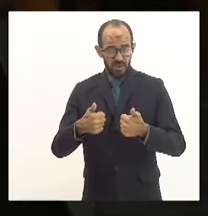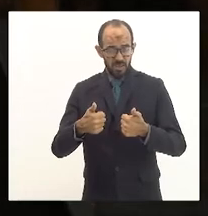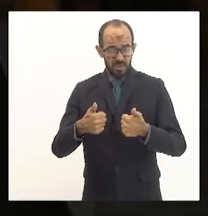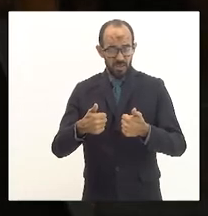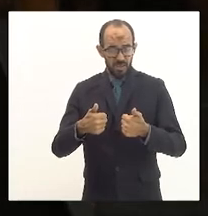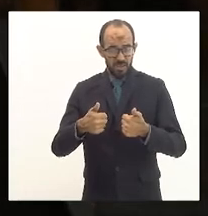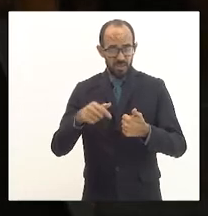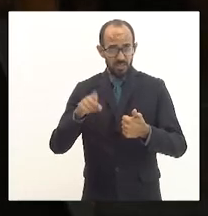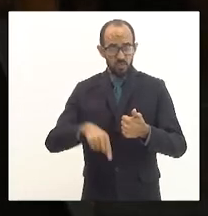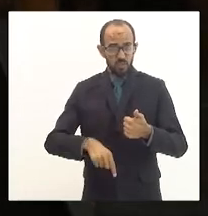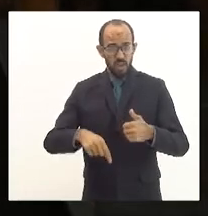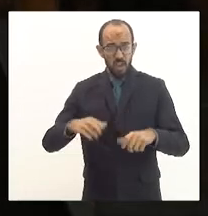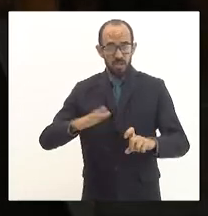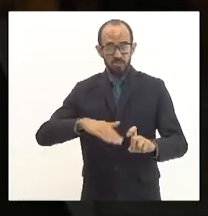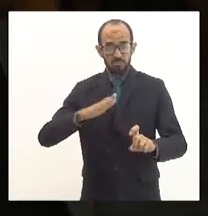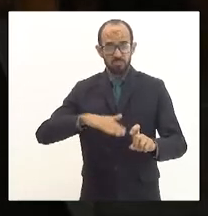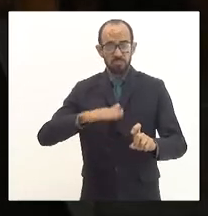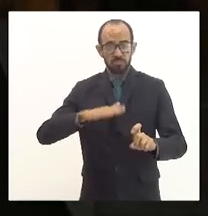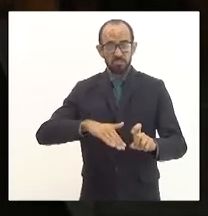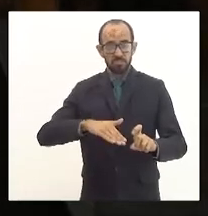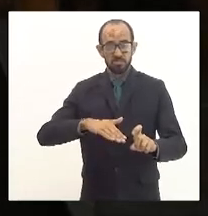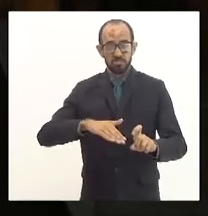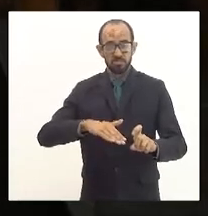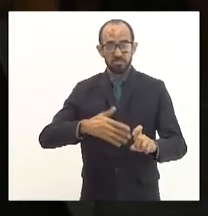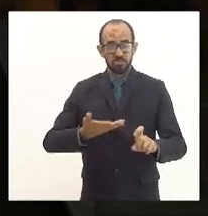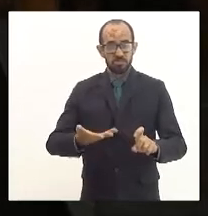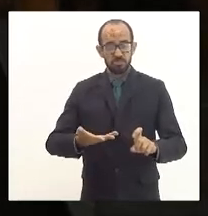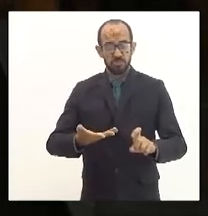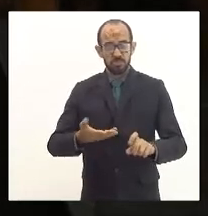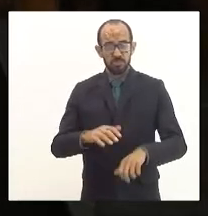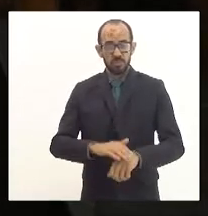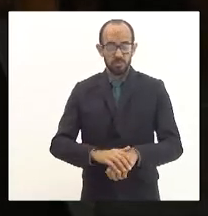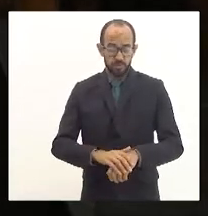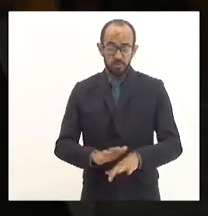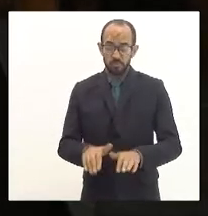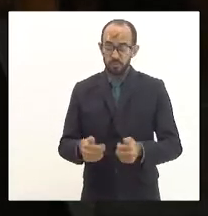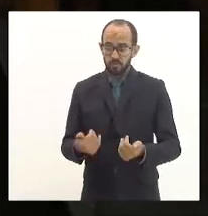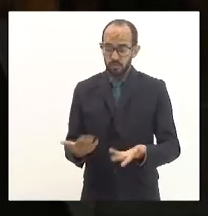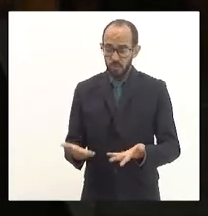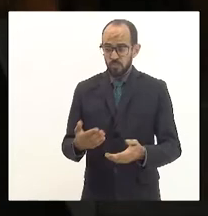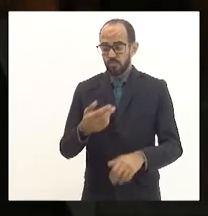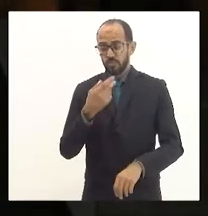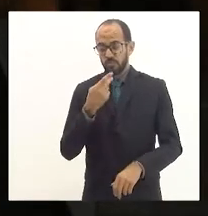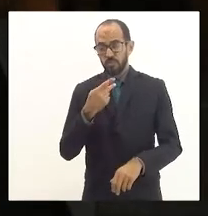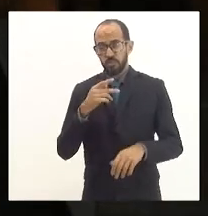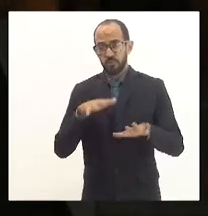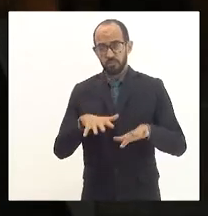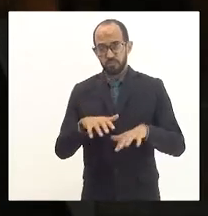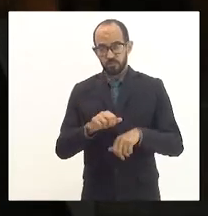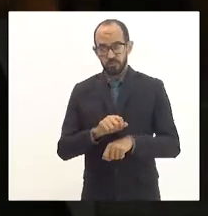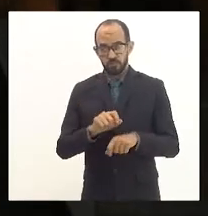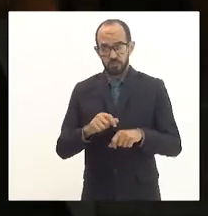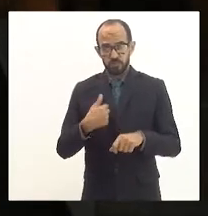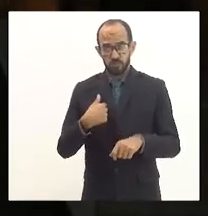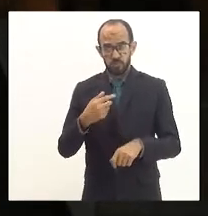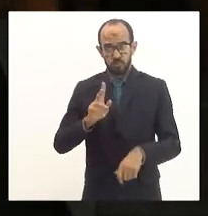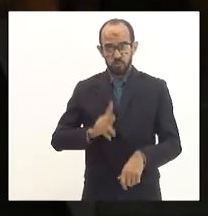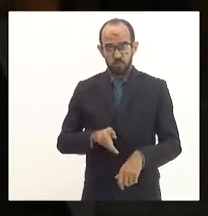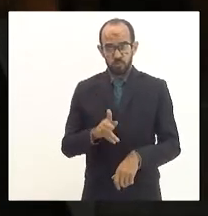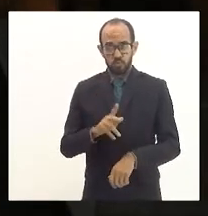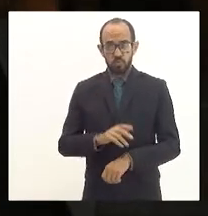é um sofisma o dito isso senhora presidente eu continuo